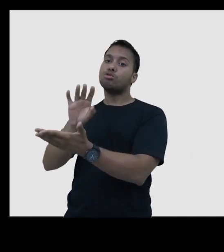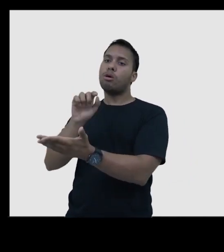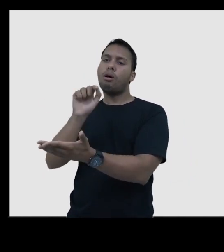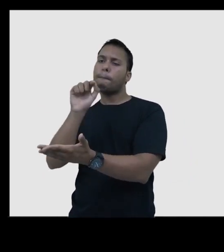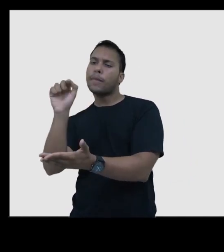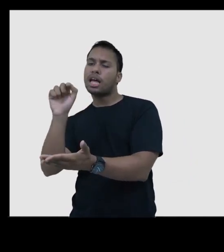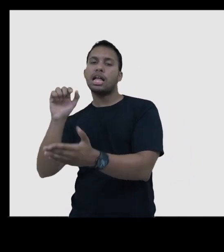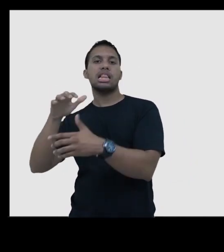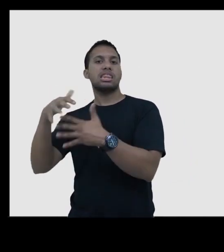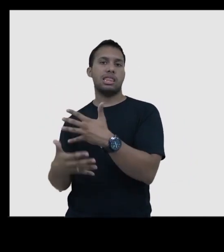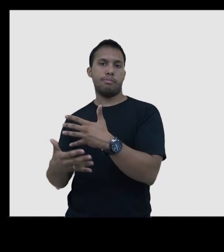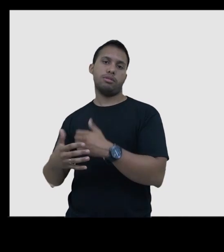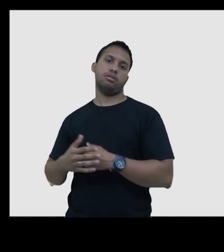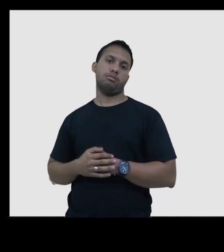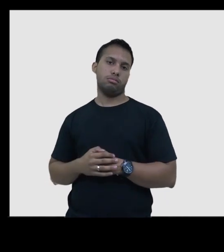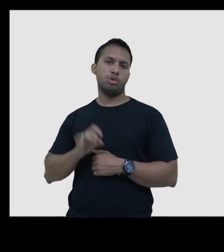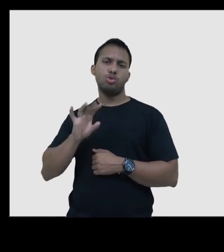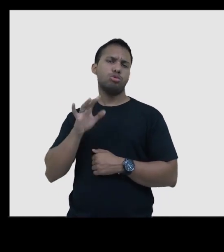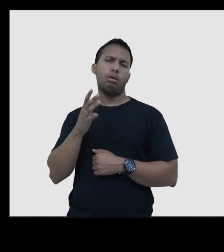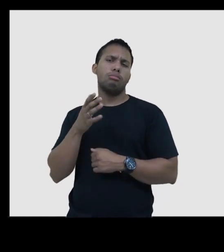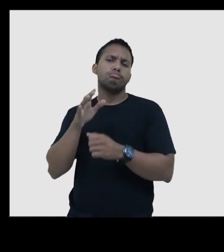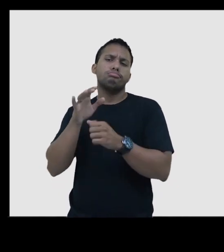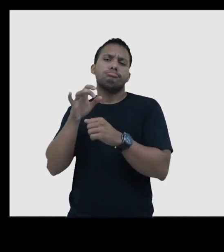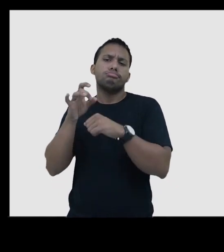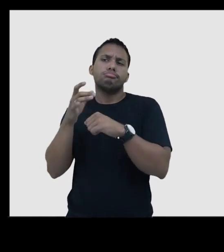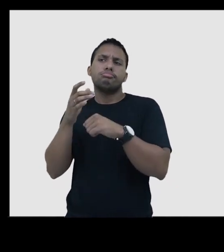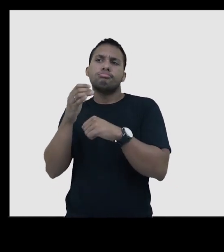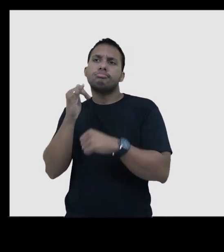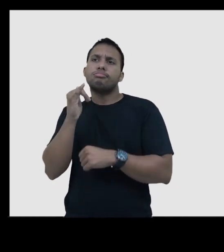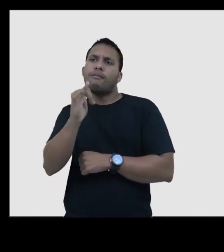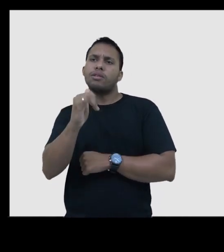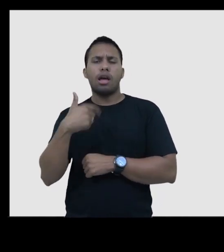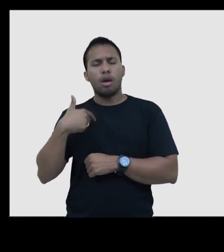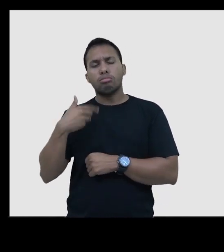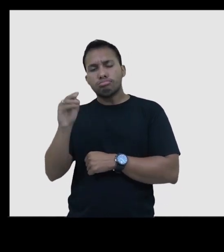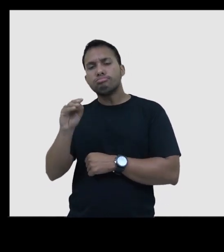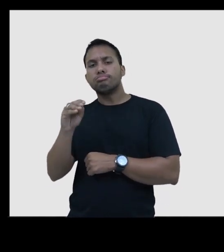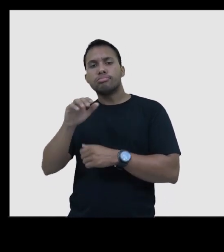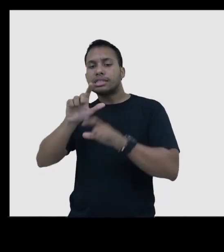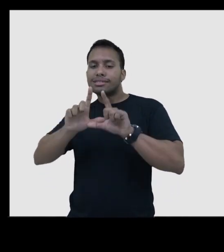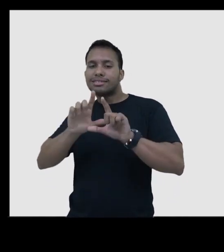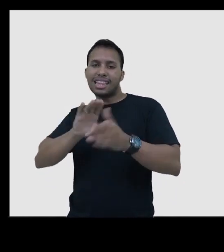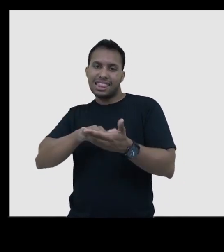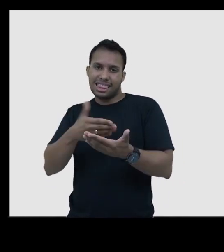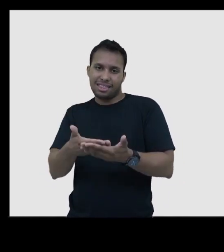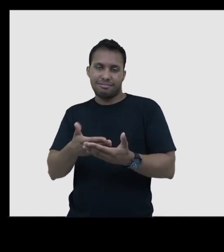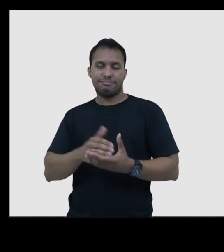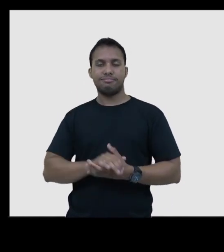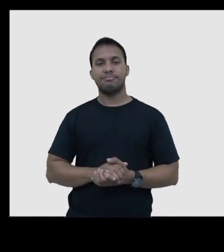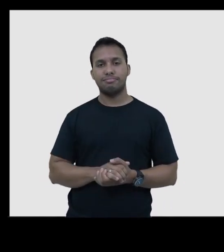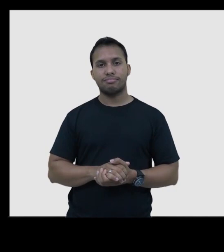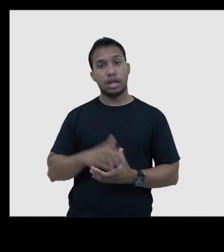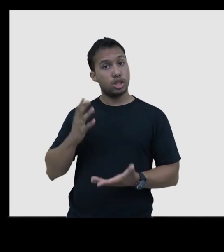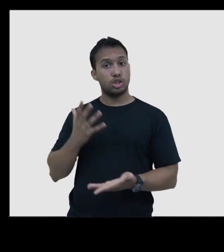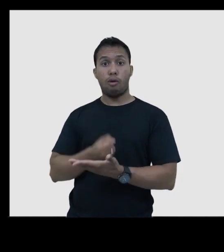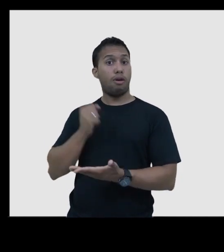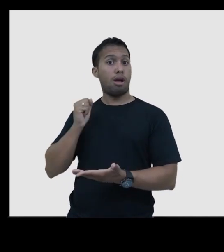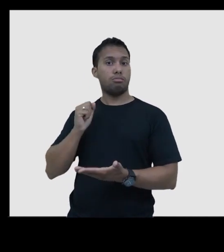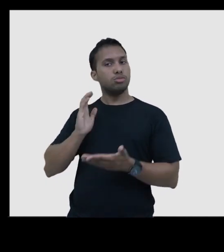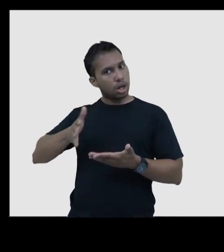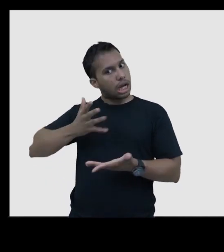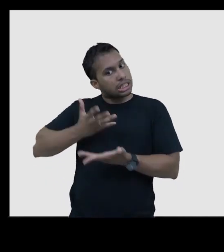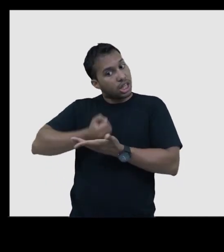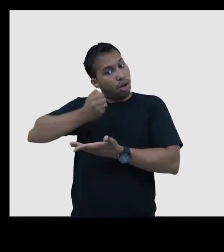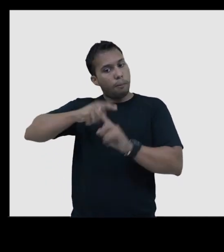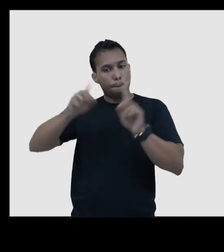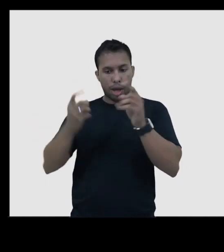E vou acrescentar aqui no final um traço Libras, para indicar que eu coloquei a janela dele. Né? O mesmo arquivo, só que agora com a janela de Libras. Né? Vou